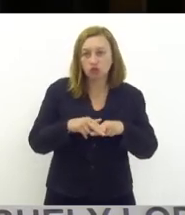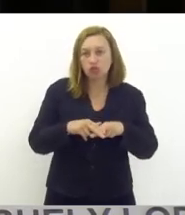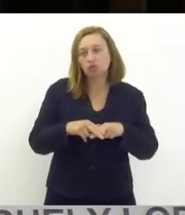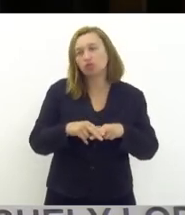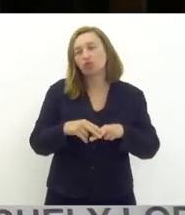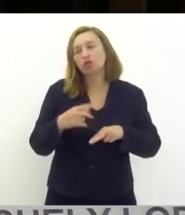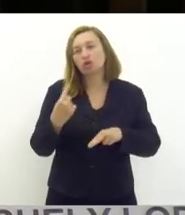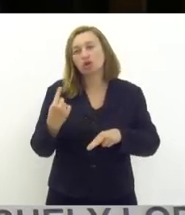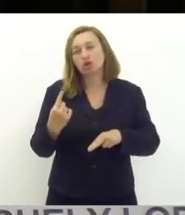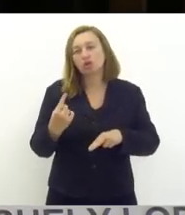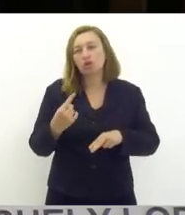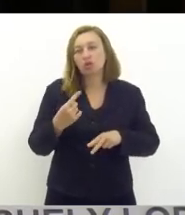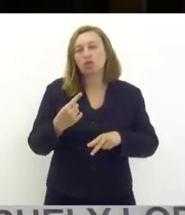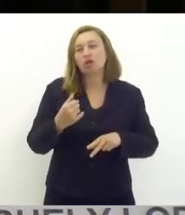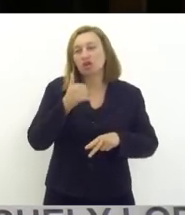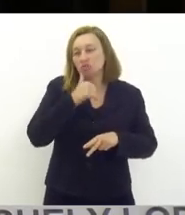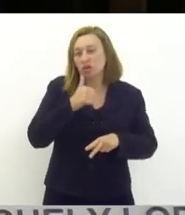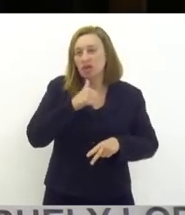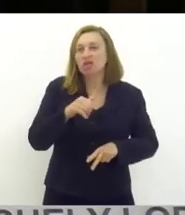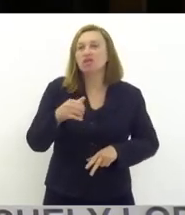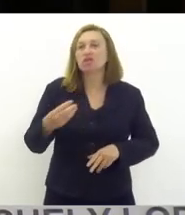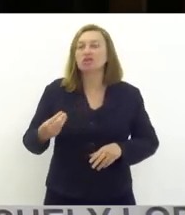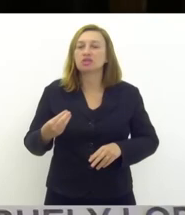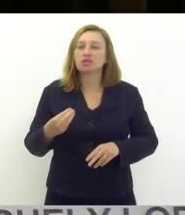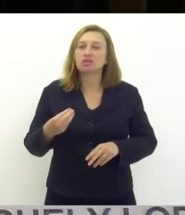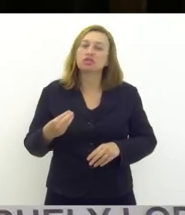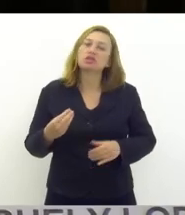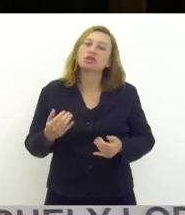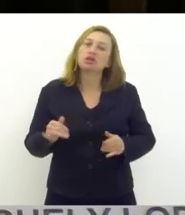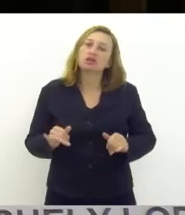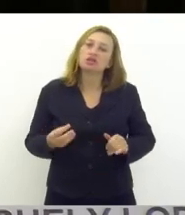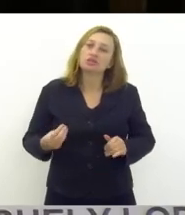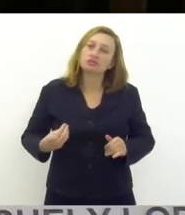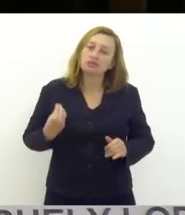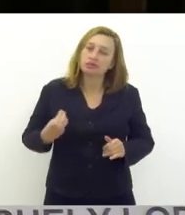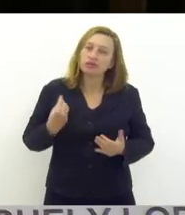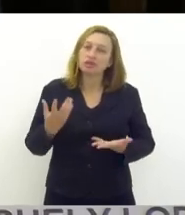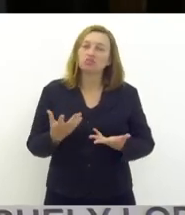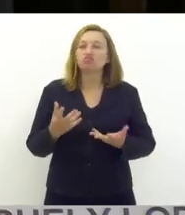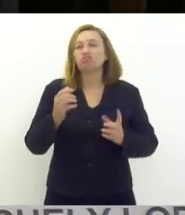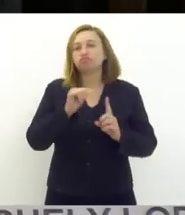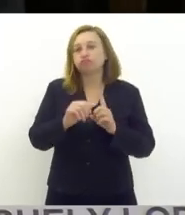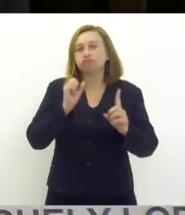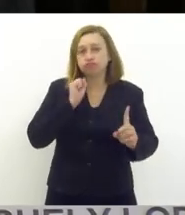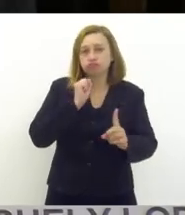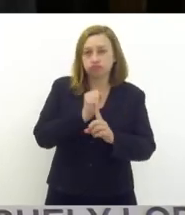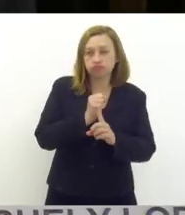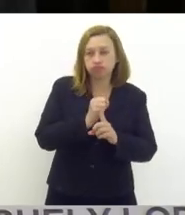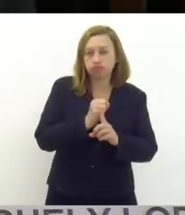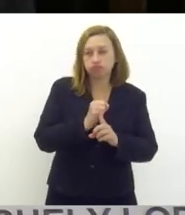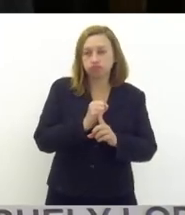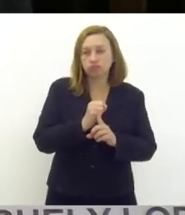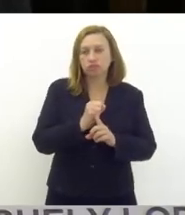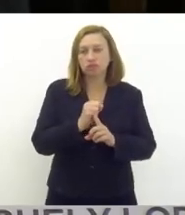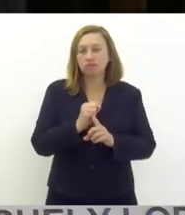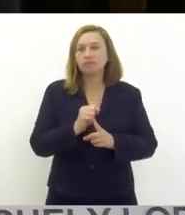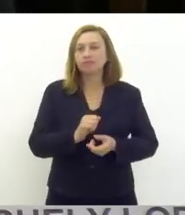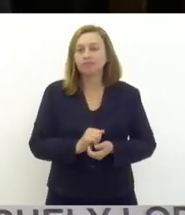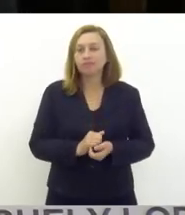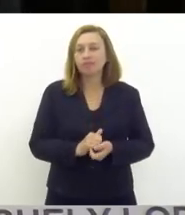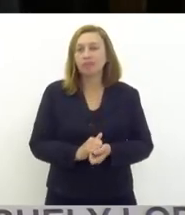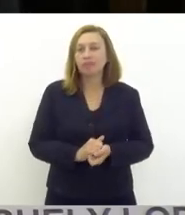passado com um número elevado de feminicídios e Eis que eu tenho a minha a minha ao meu lado direito uma mulher